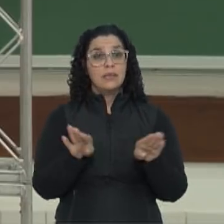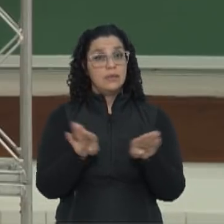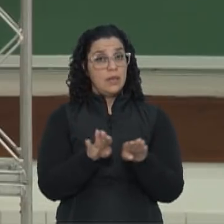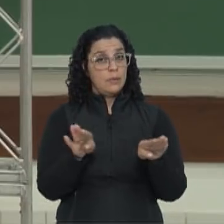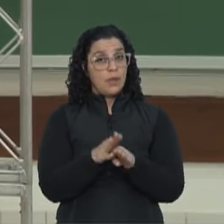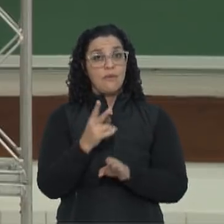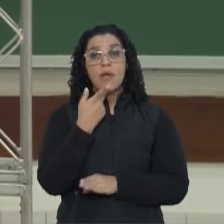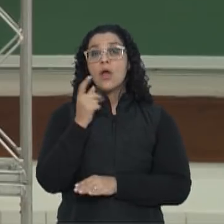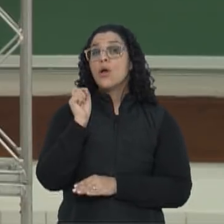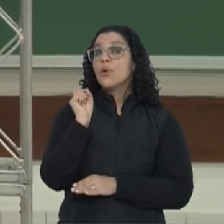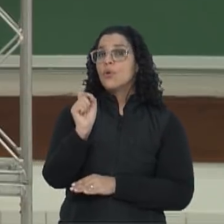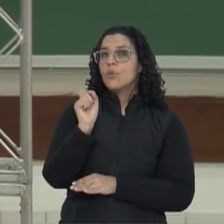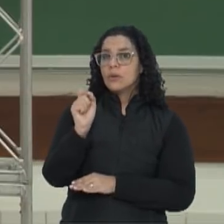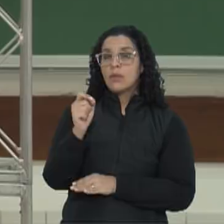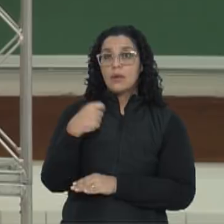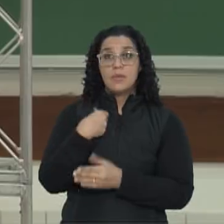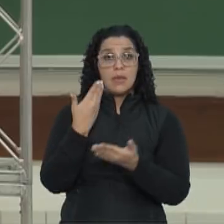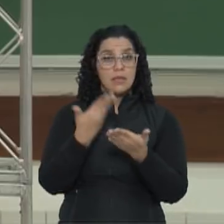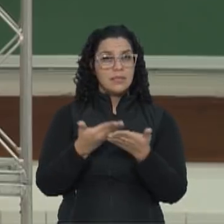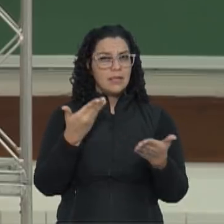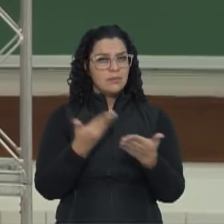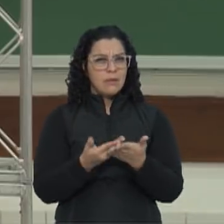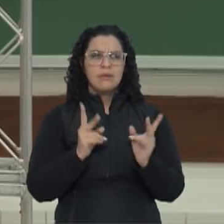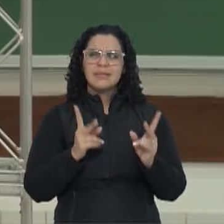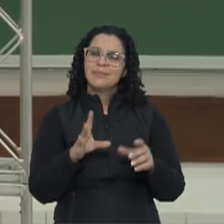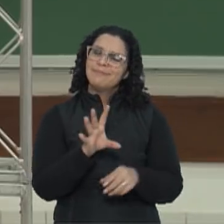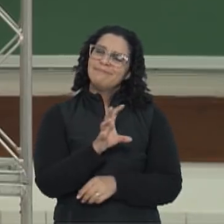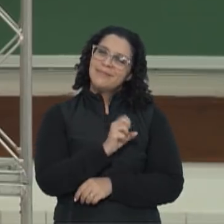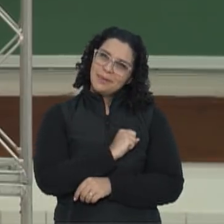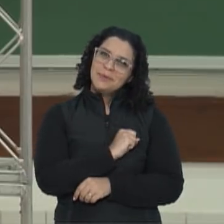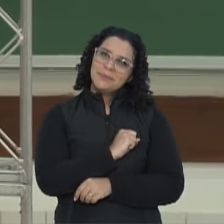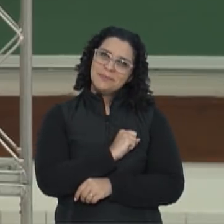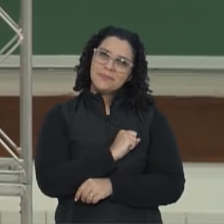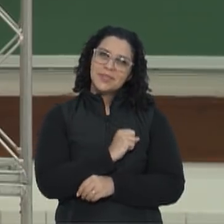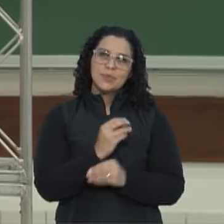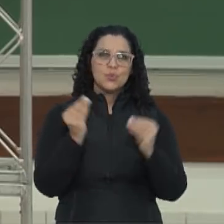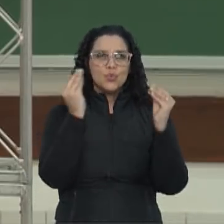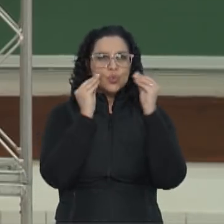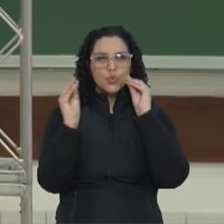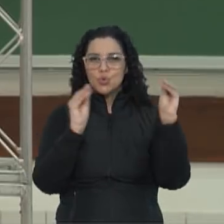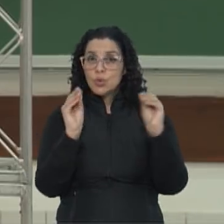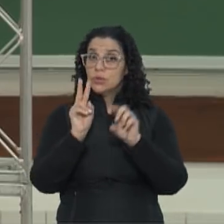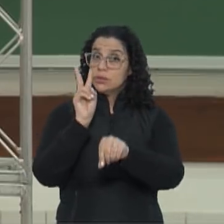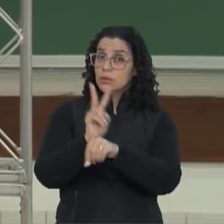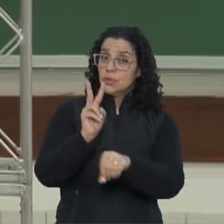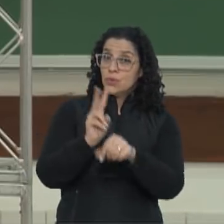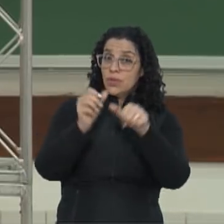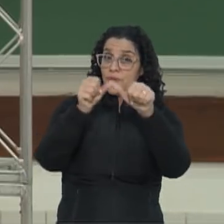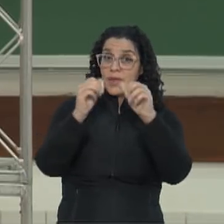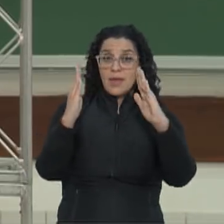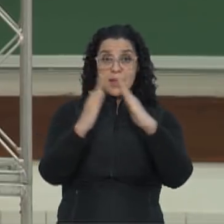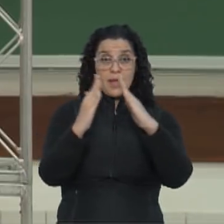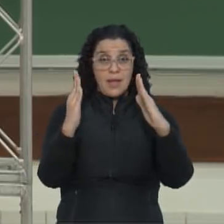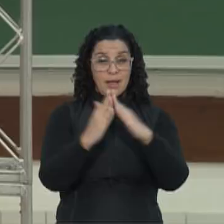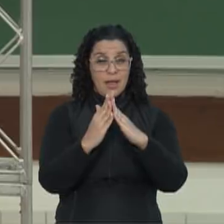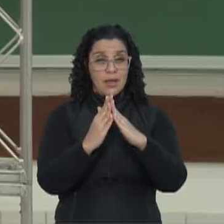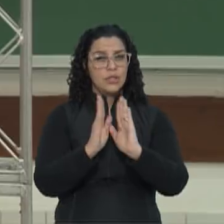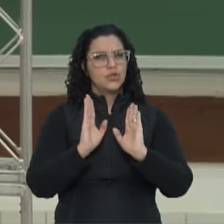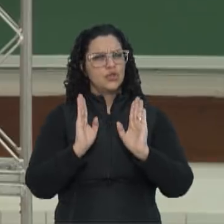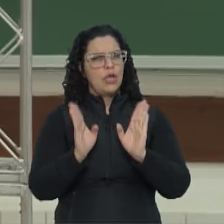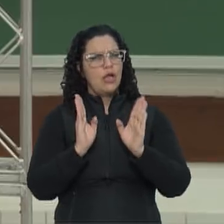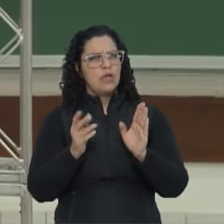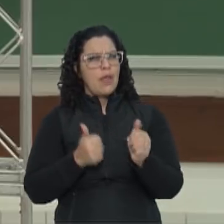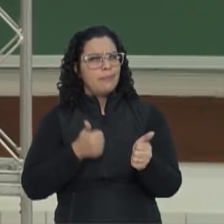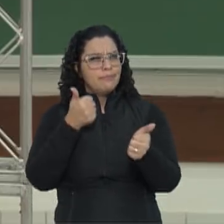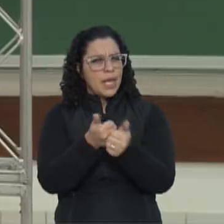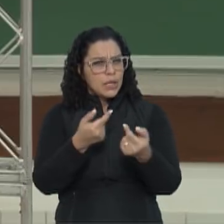dizer também que eu faço as minhas aulas com muito amor, tá bom? Beijos, se cuidem, fiquem em casa que com certeza logo